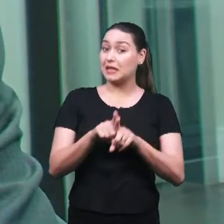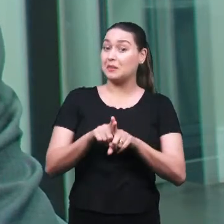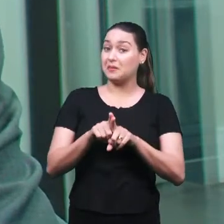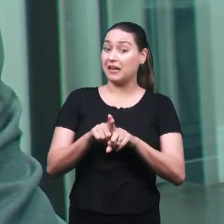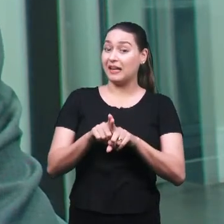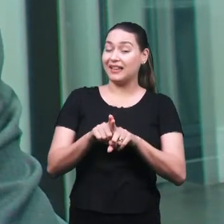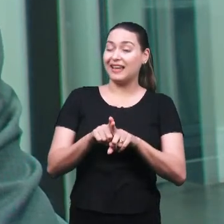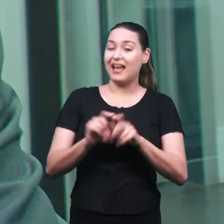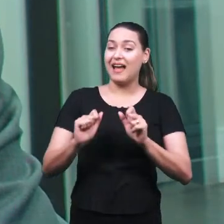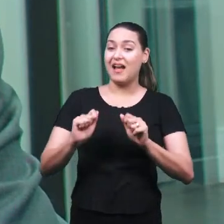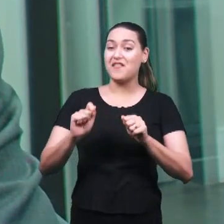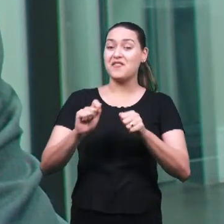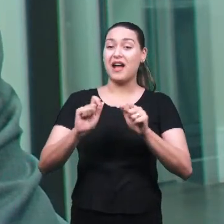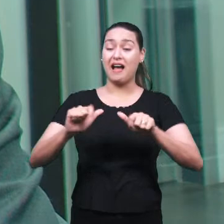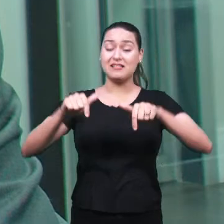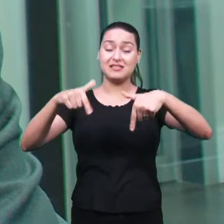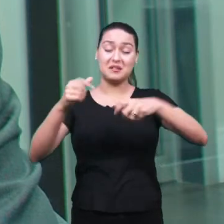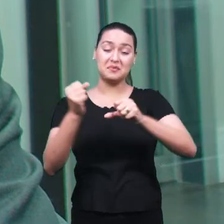do Senhor,